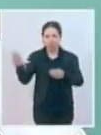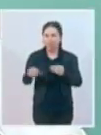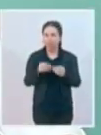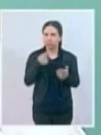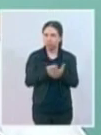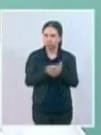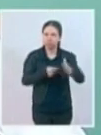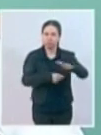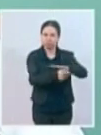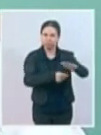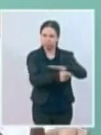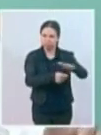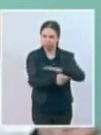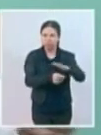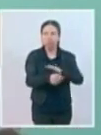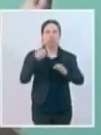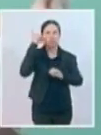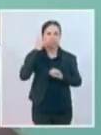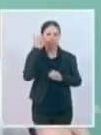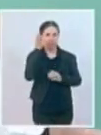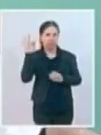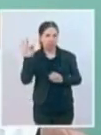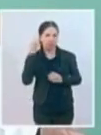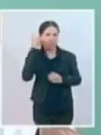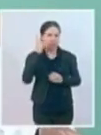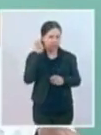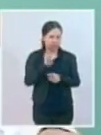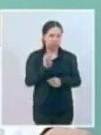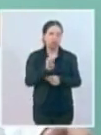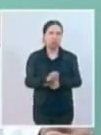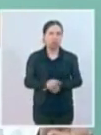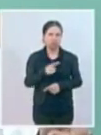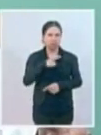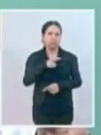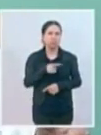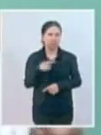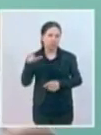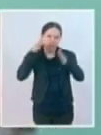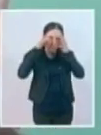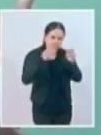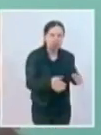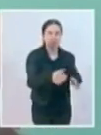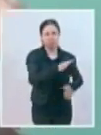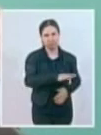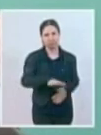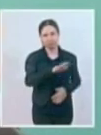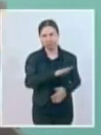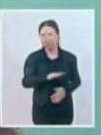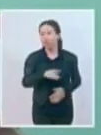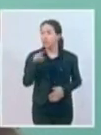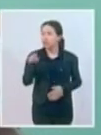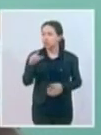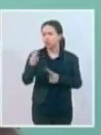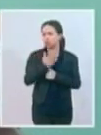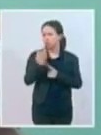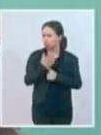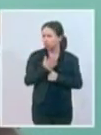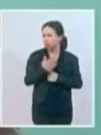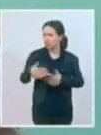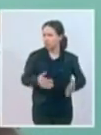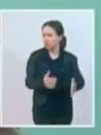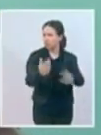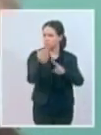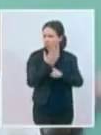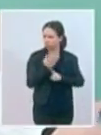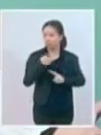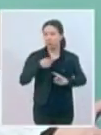Elismar. E eles têm atuado muito nessa causa. Sim. E isso me ajudou muito, me mostrou muito o caminho, sendo eu um paciente